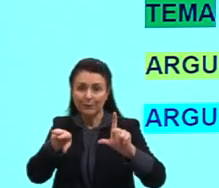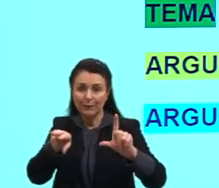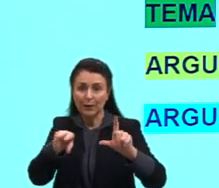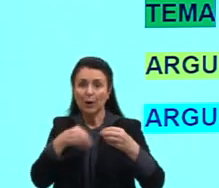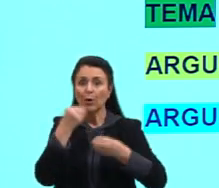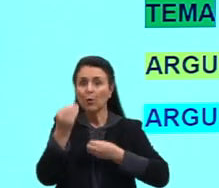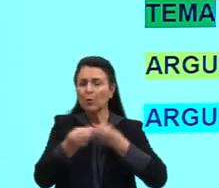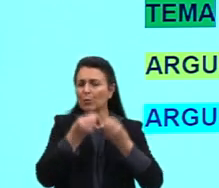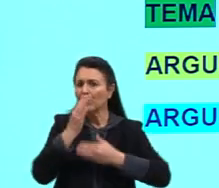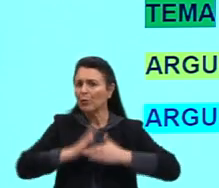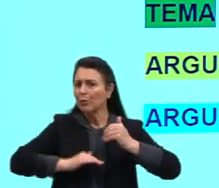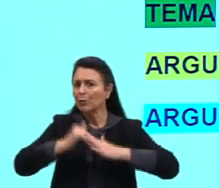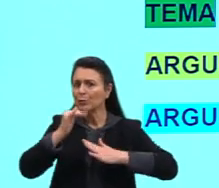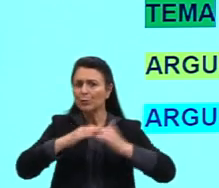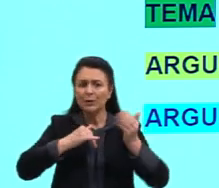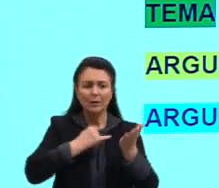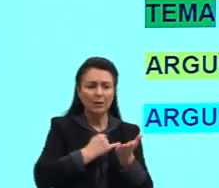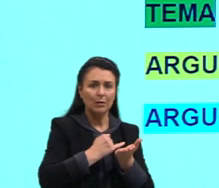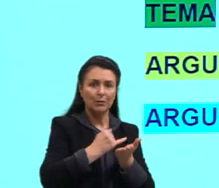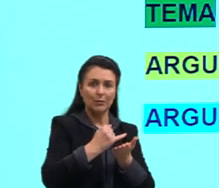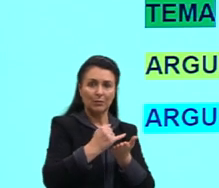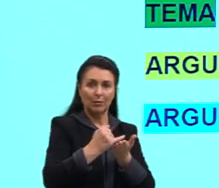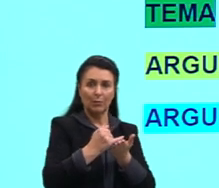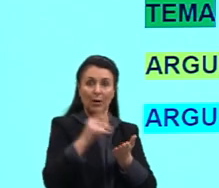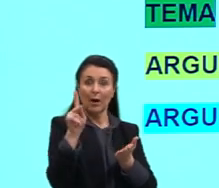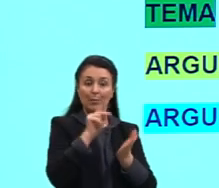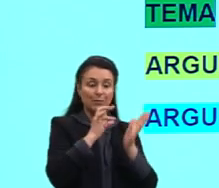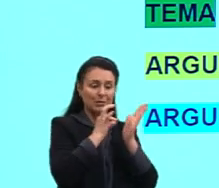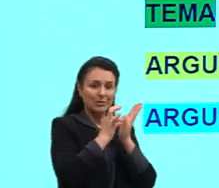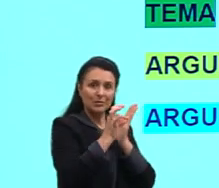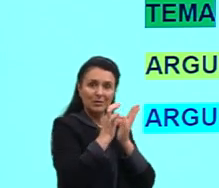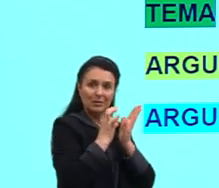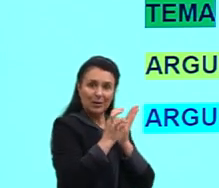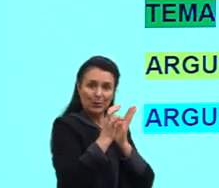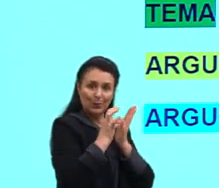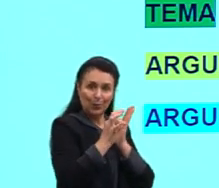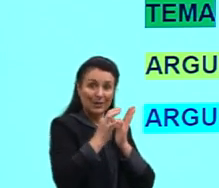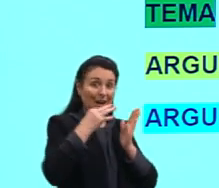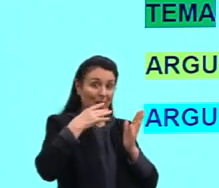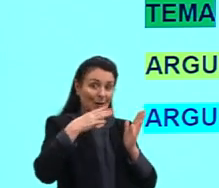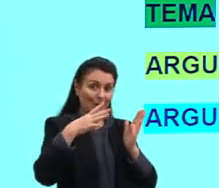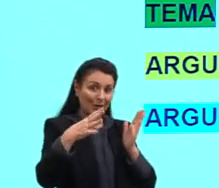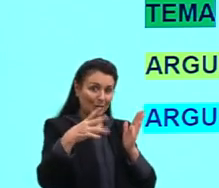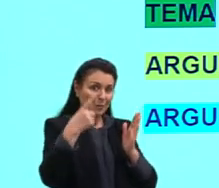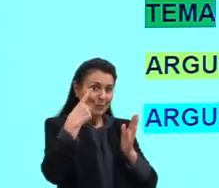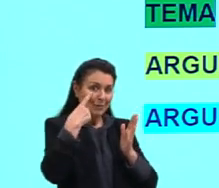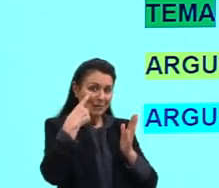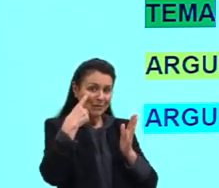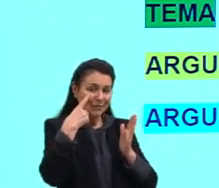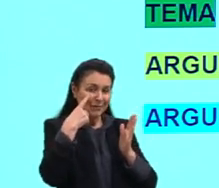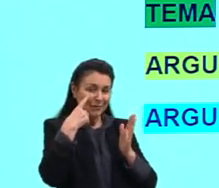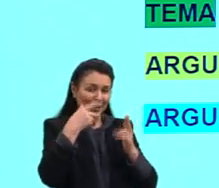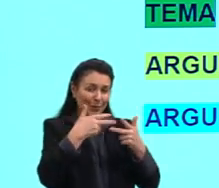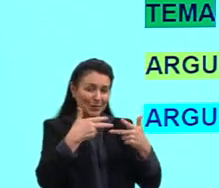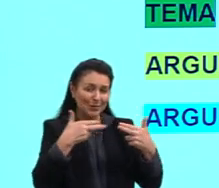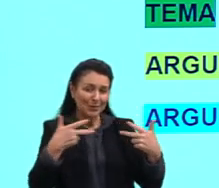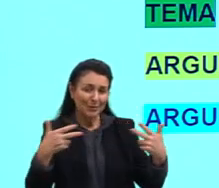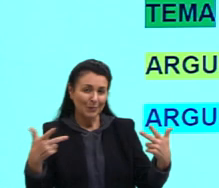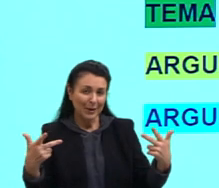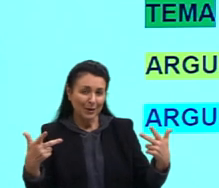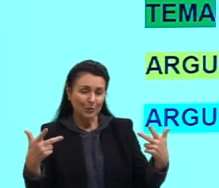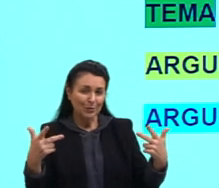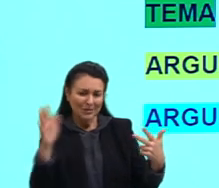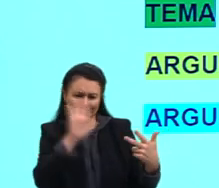eu destaquei aqui com cores diferentes para a gente conseguir enxergar a cada elemento dessa totalidade que é